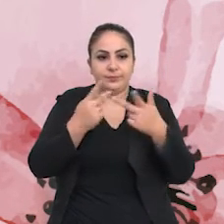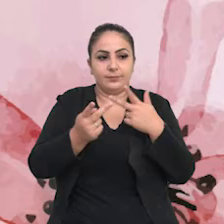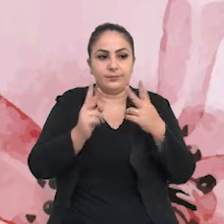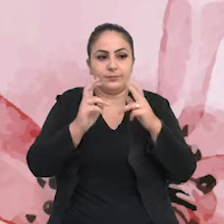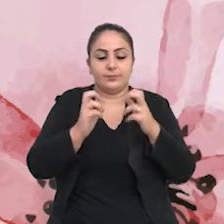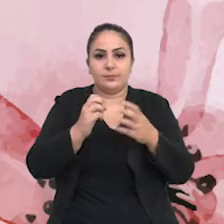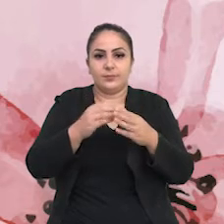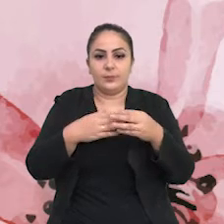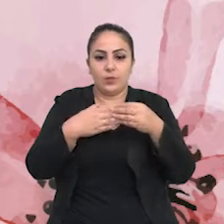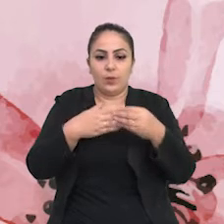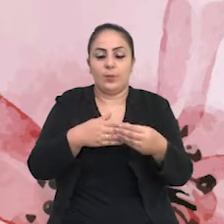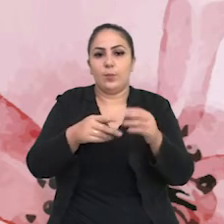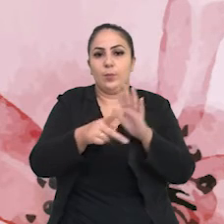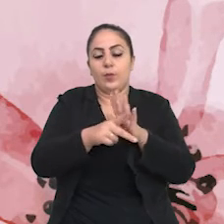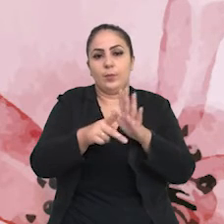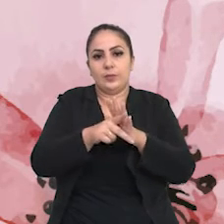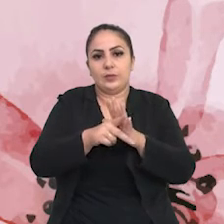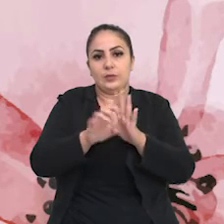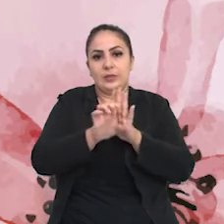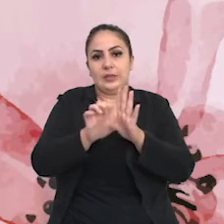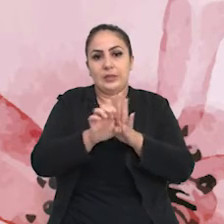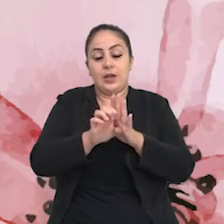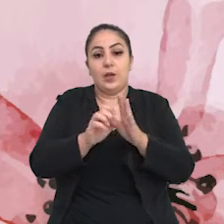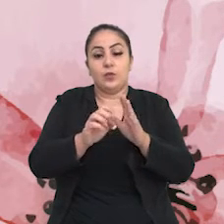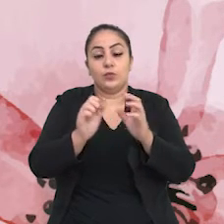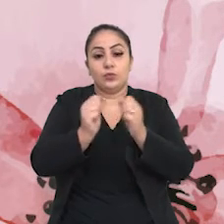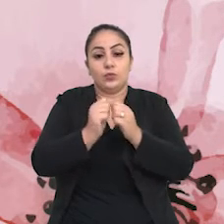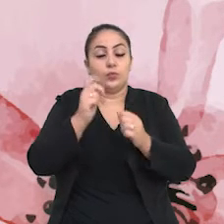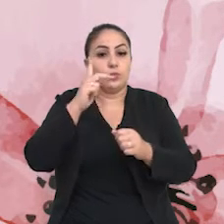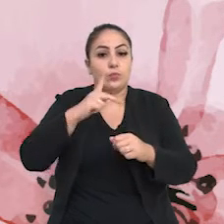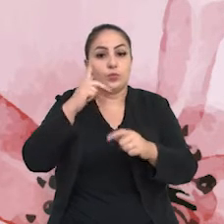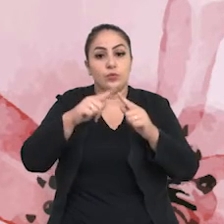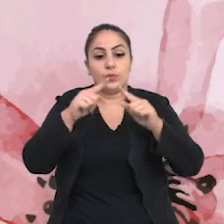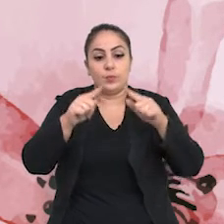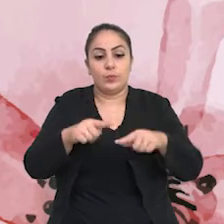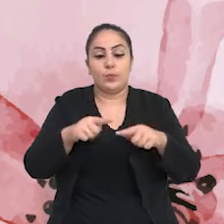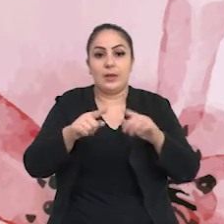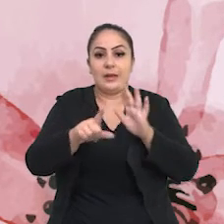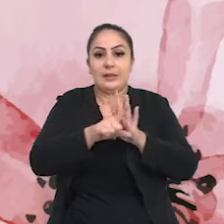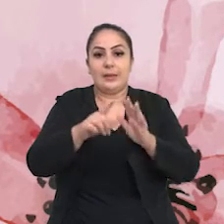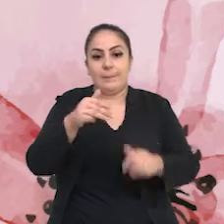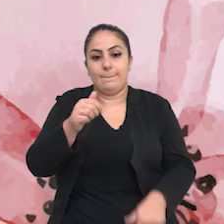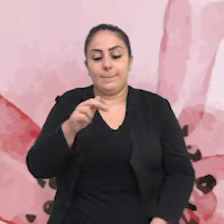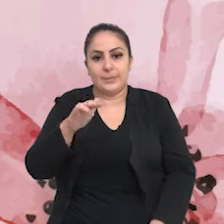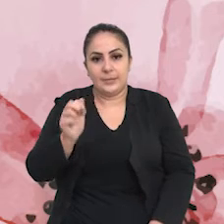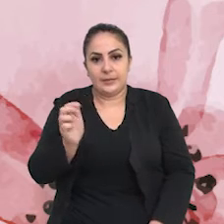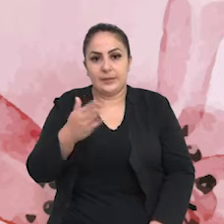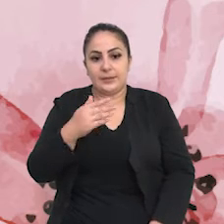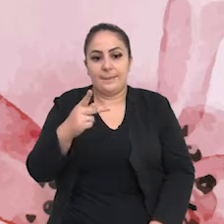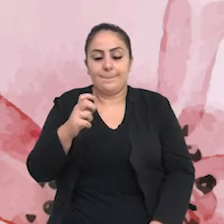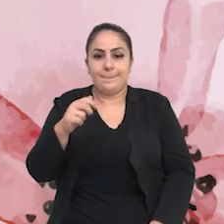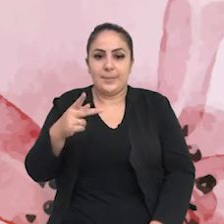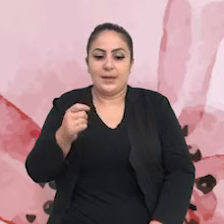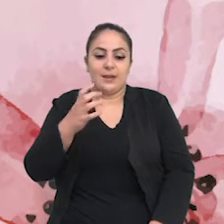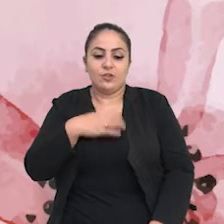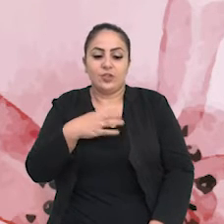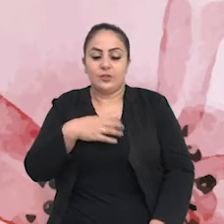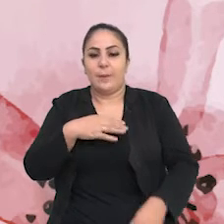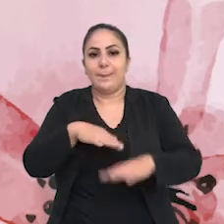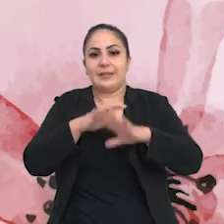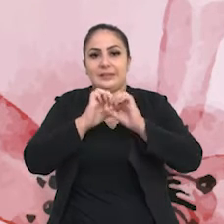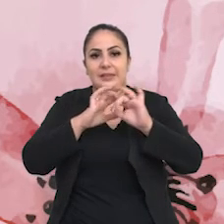né, com o apoio estatal por meio de política pública a partir da Lei Maria da Penha, de forma mais